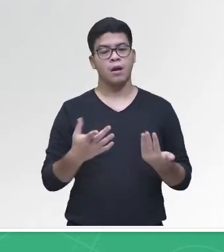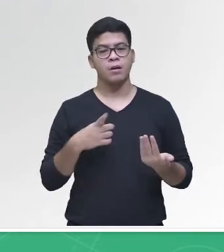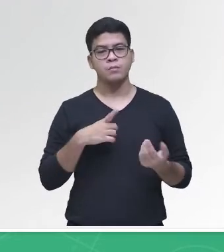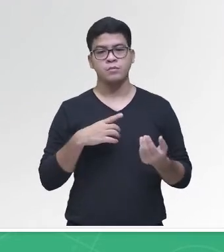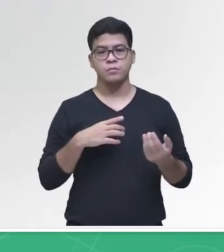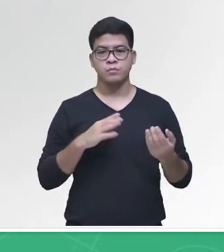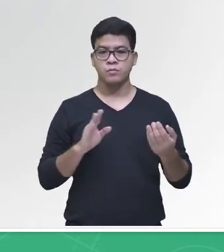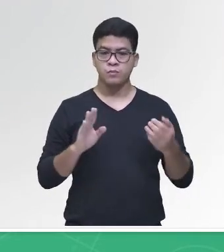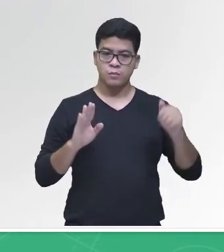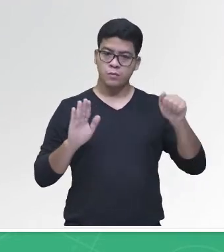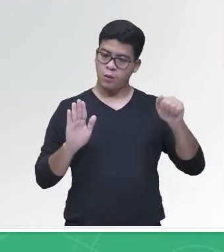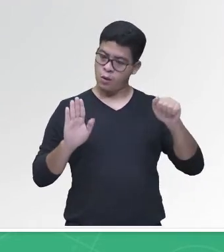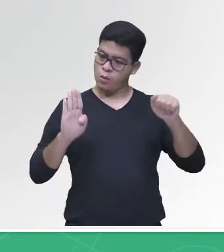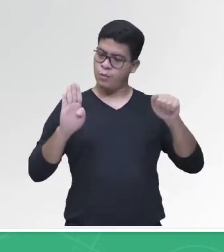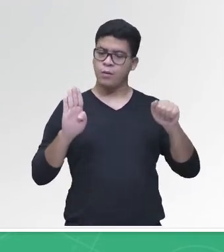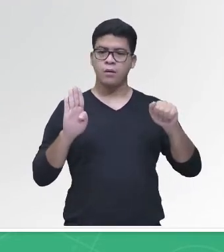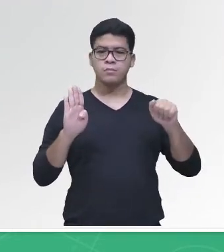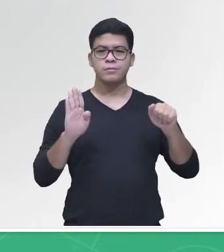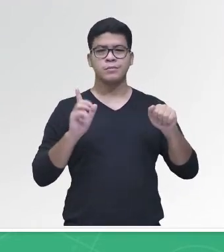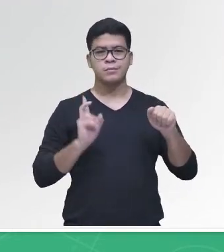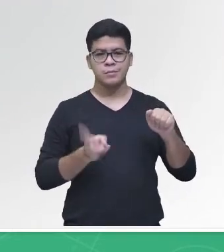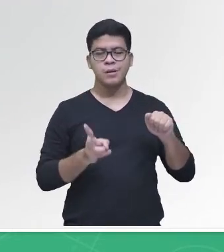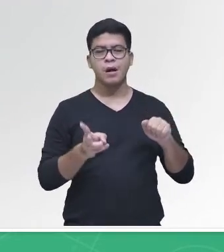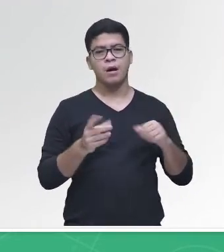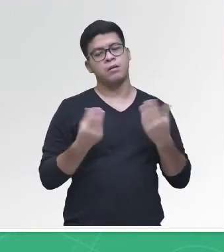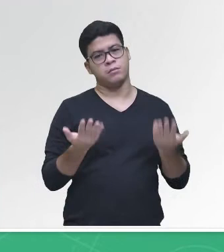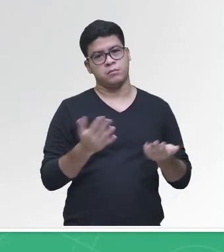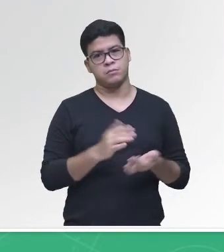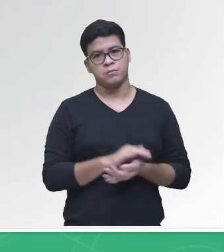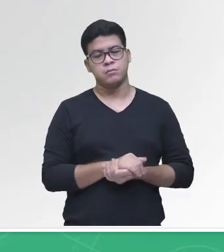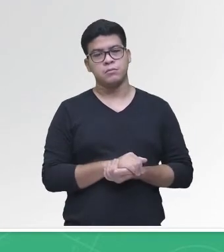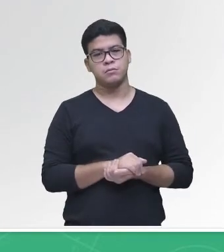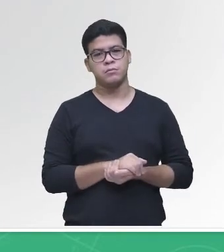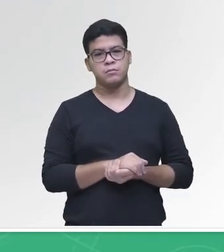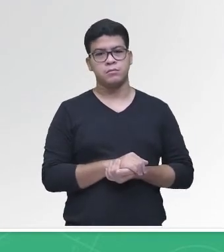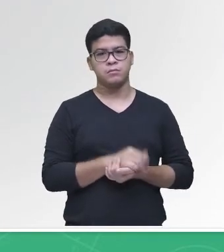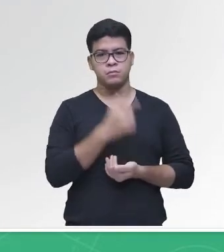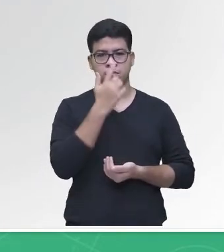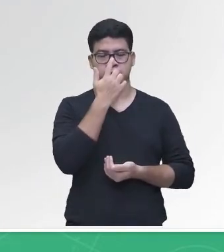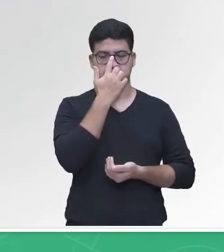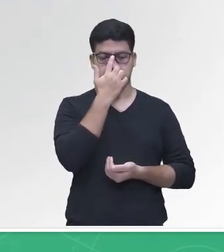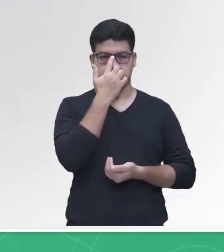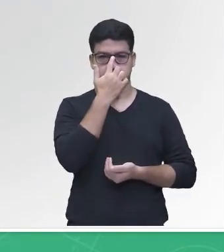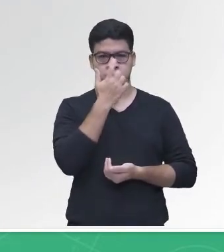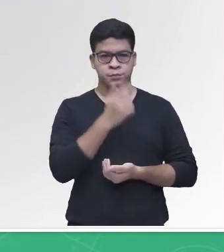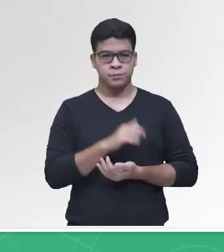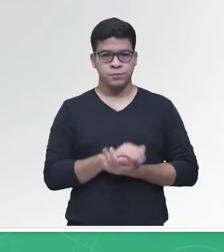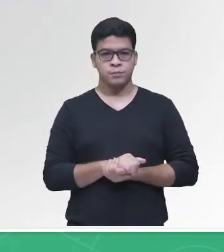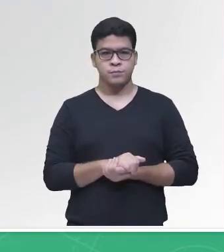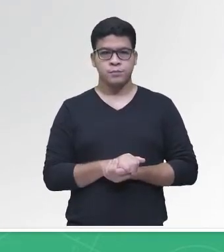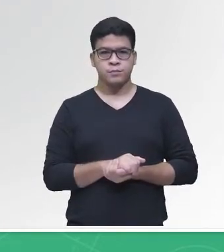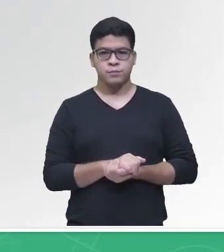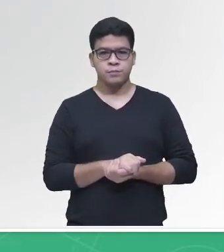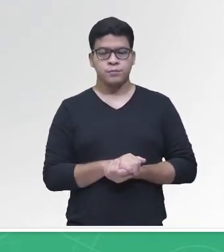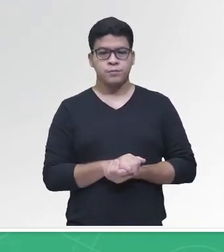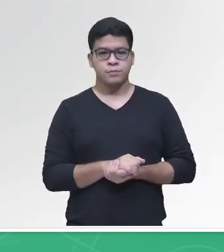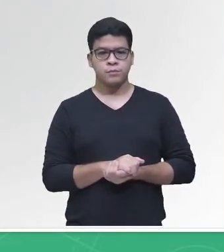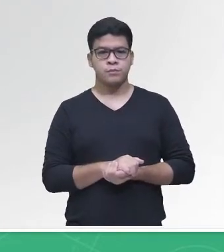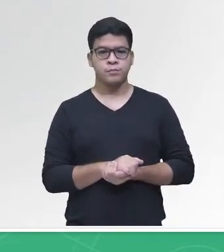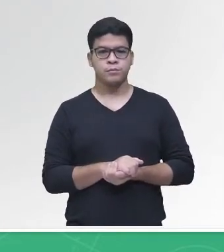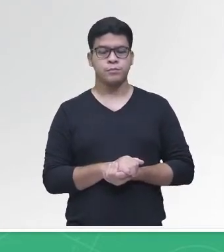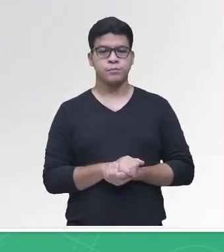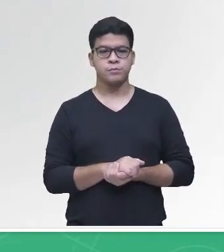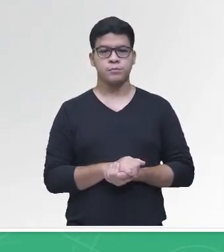de elétrons, ou seja, no final, os corpos, as cargas, temos aqui as cargas elétricas de mesmo